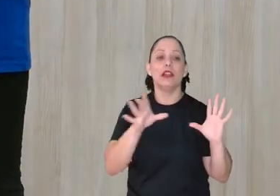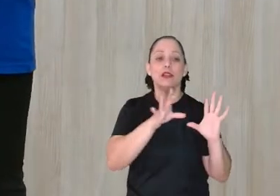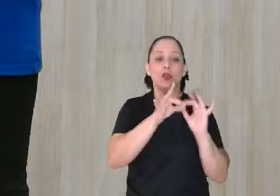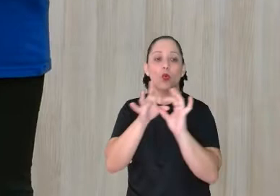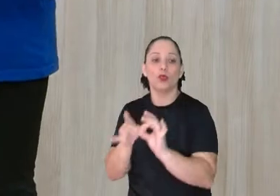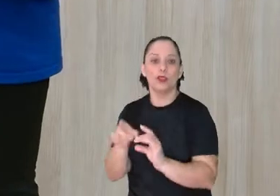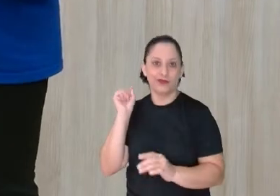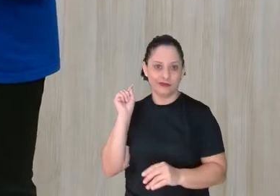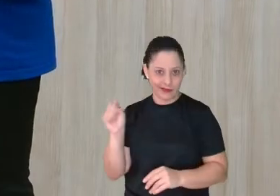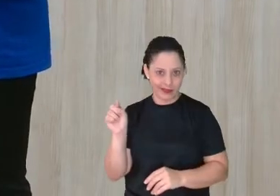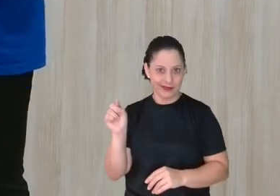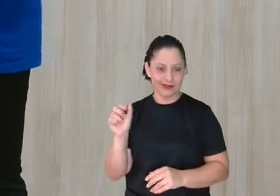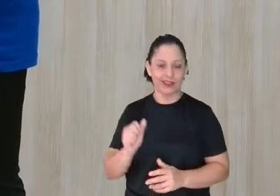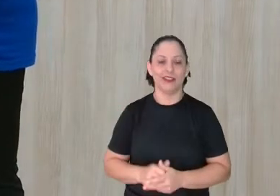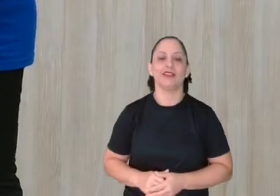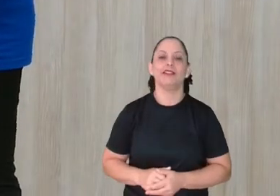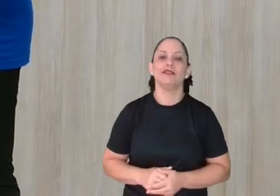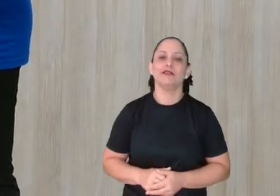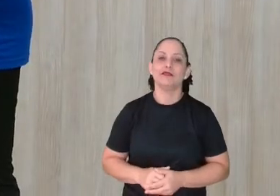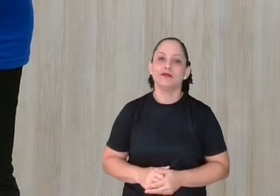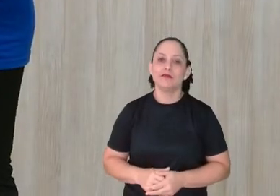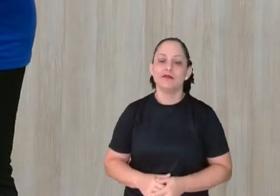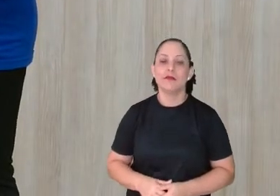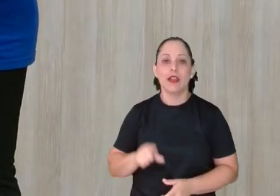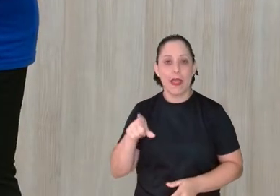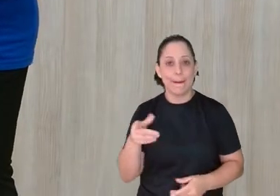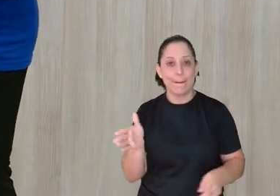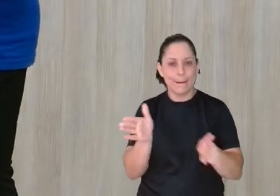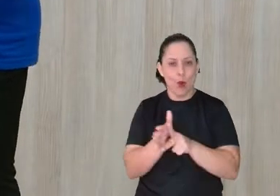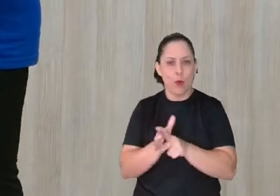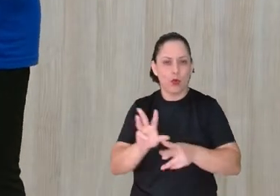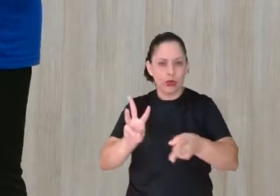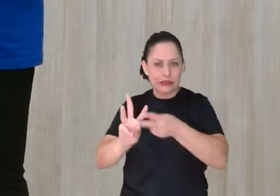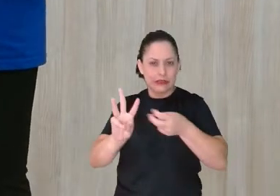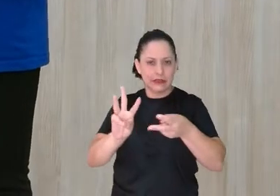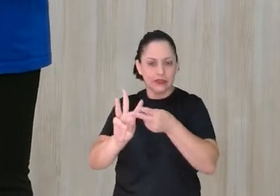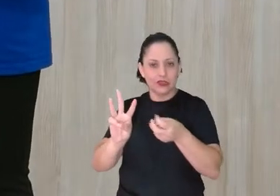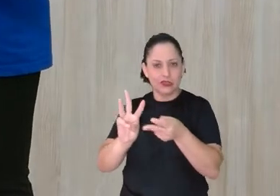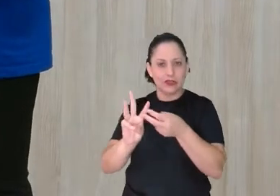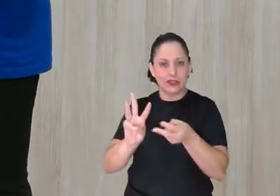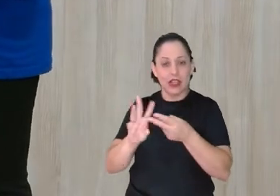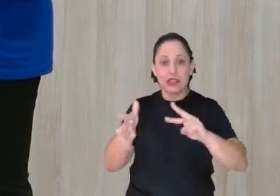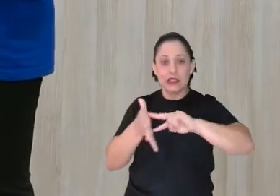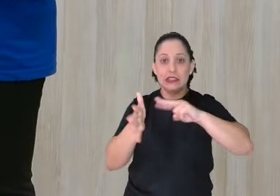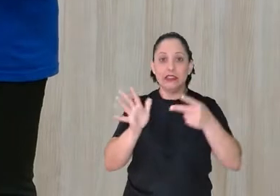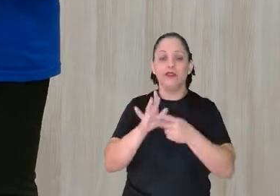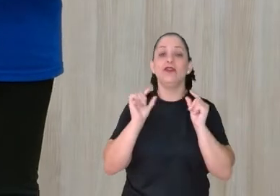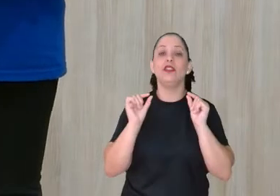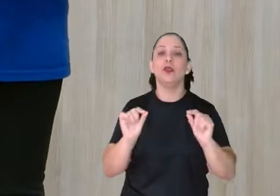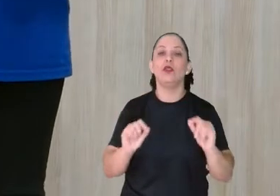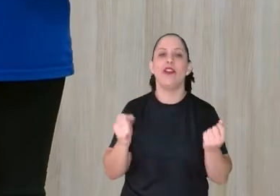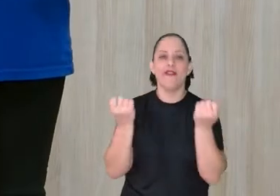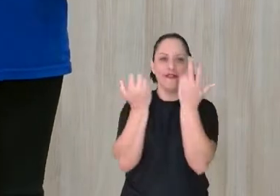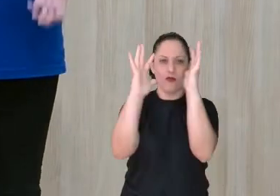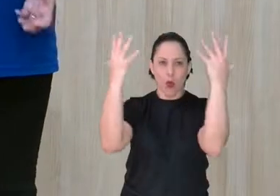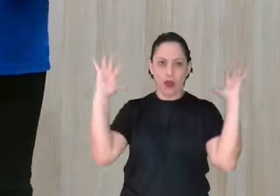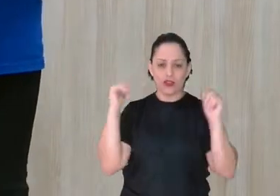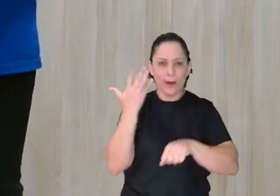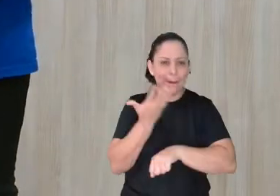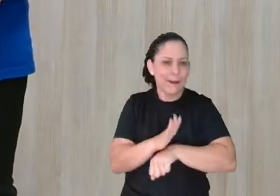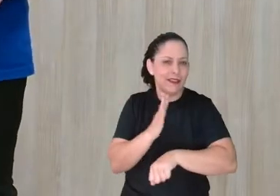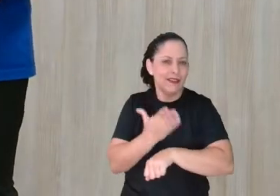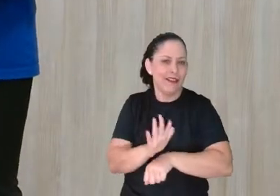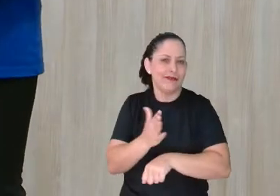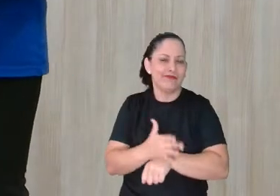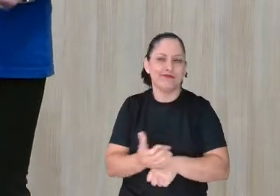é muito importante. Então, ela é de origem tupi-guarani, que significa floresta branca. Mas, professora, por que